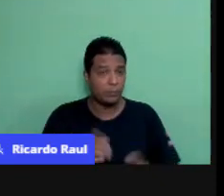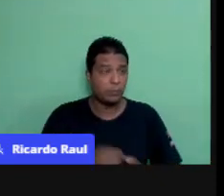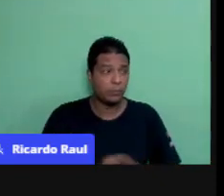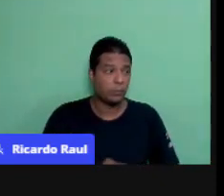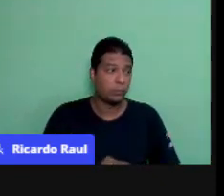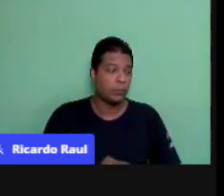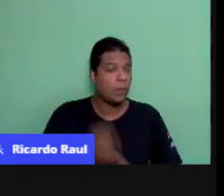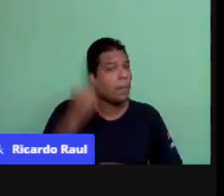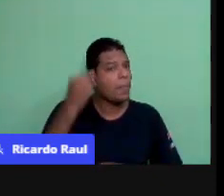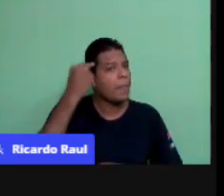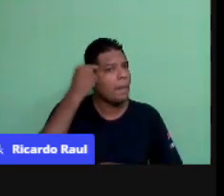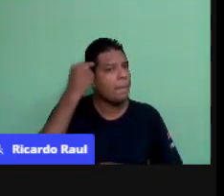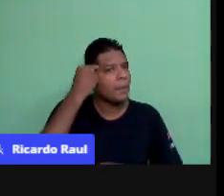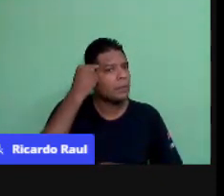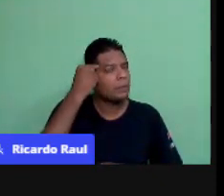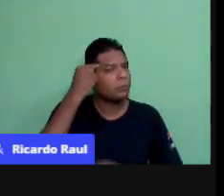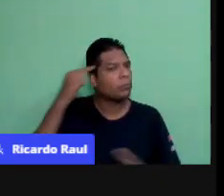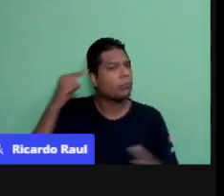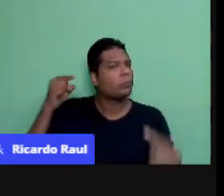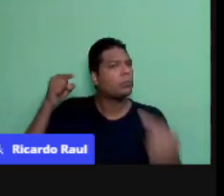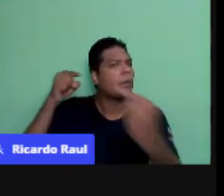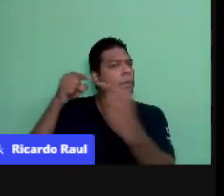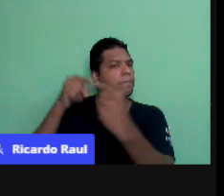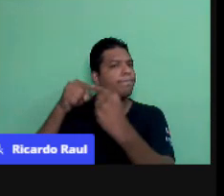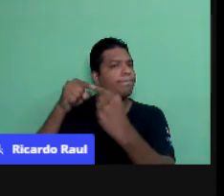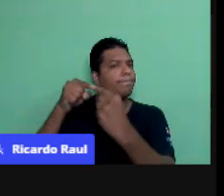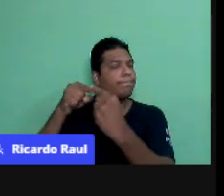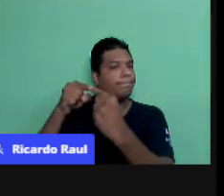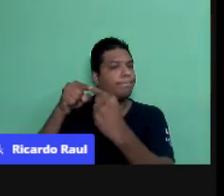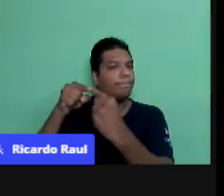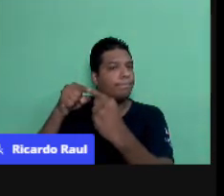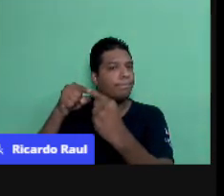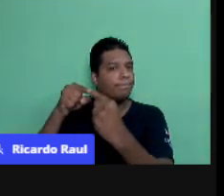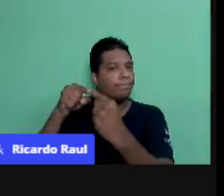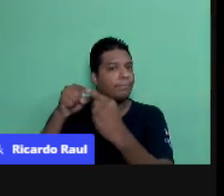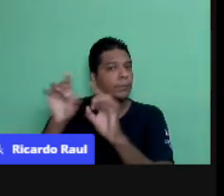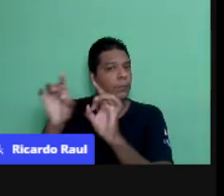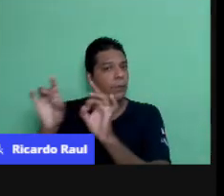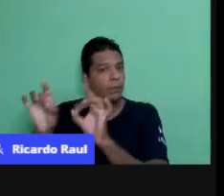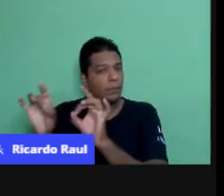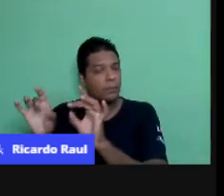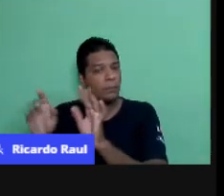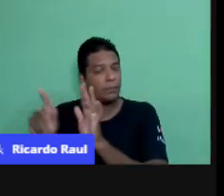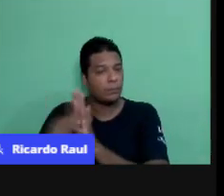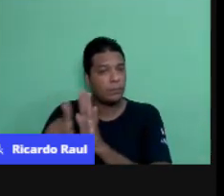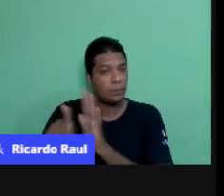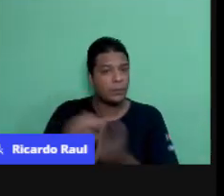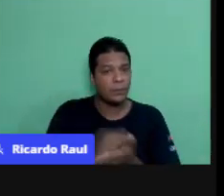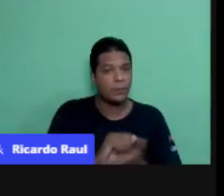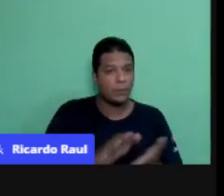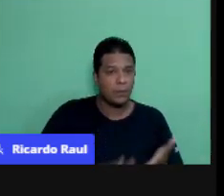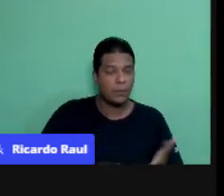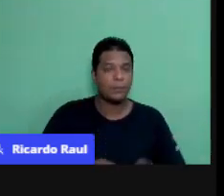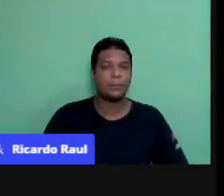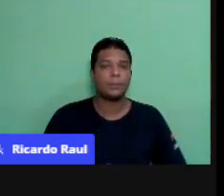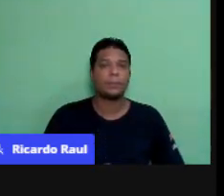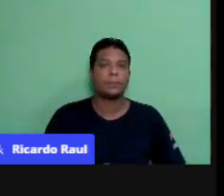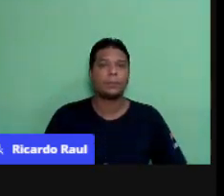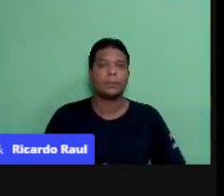temos que pensar, o meu objetivo principal e os meus objetivos específicos para essa aula. Próximo